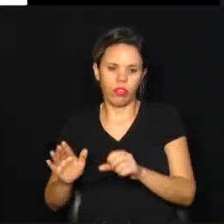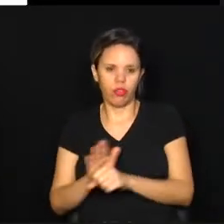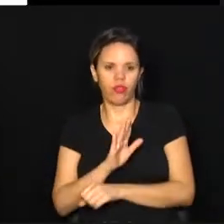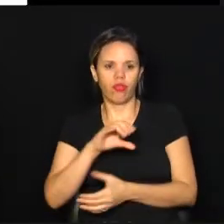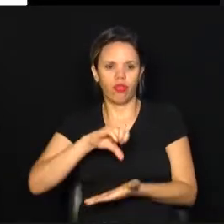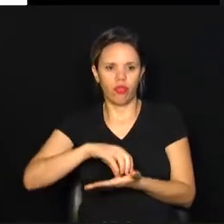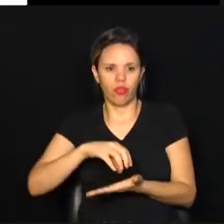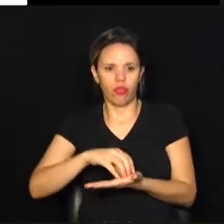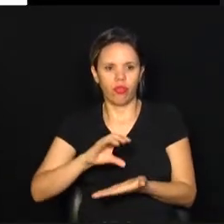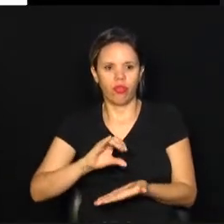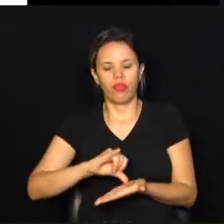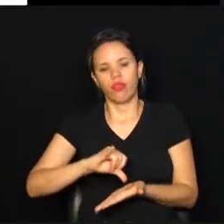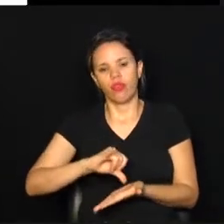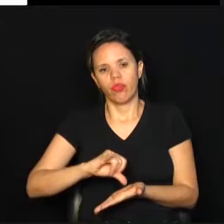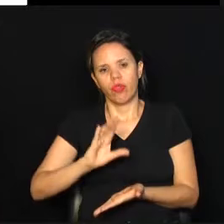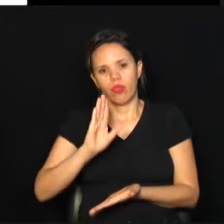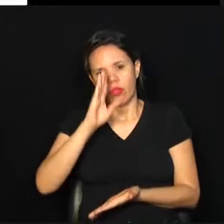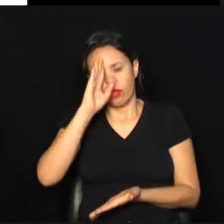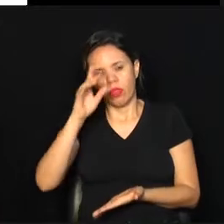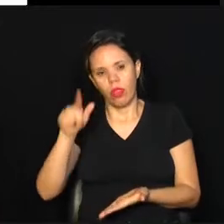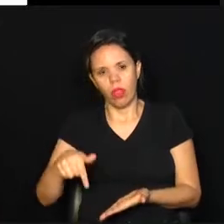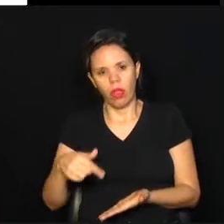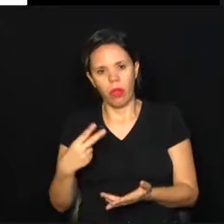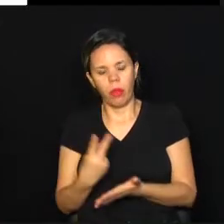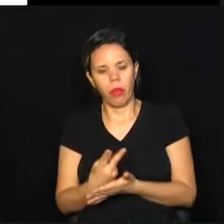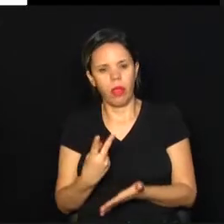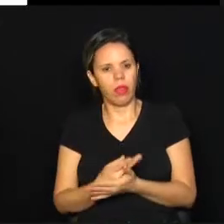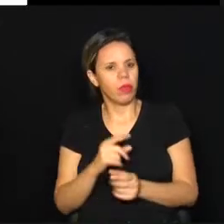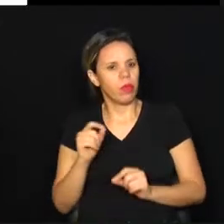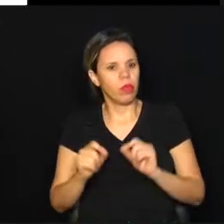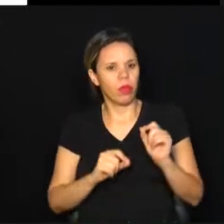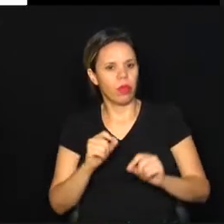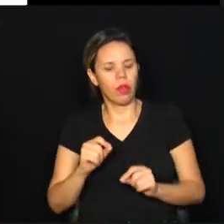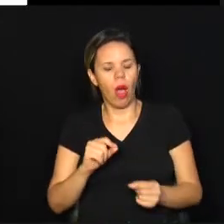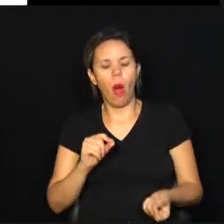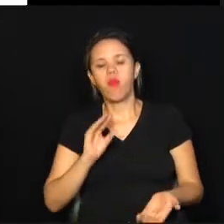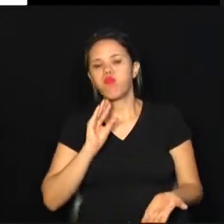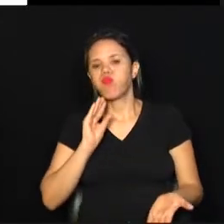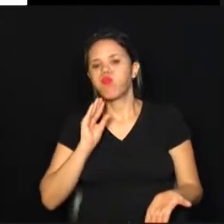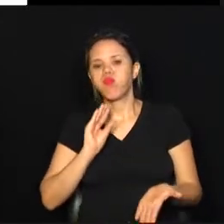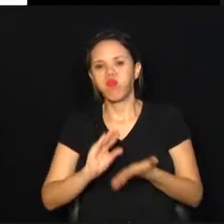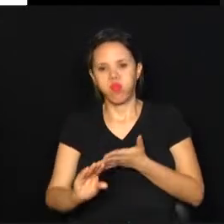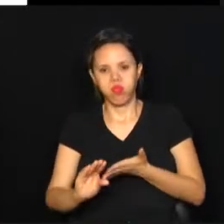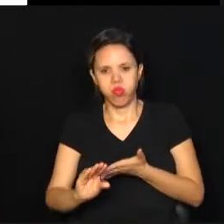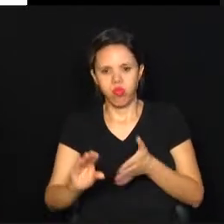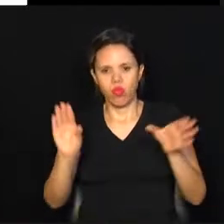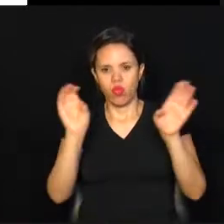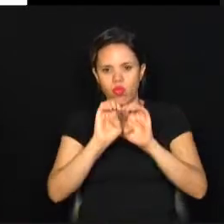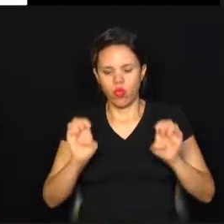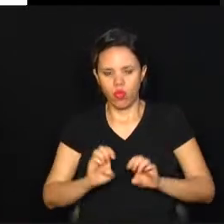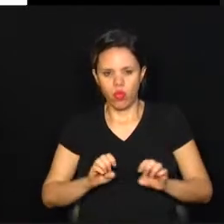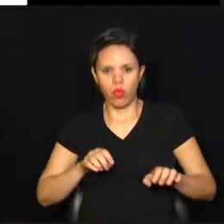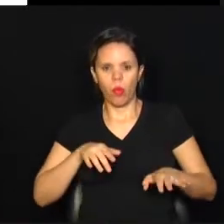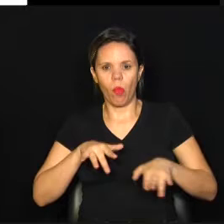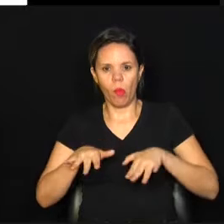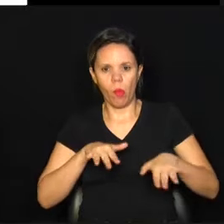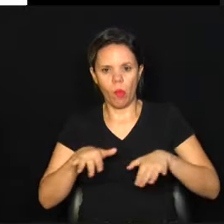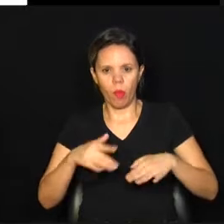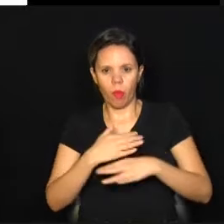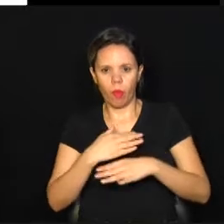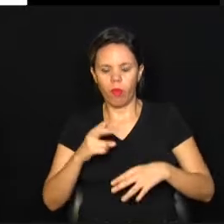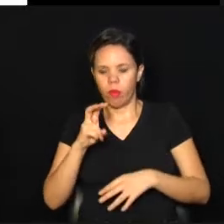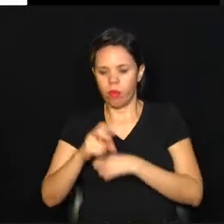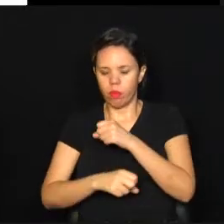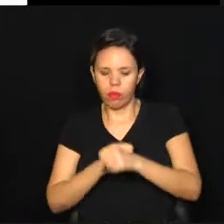centralidade. Mesmo que o investimento nessa estrutura de mobilidade venha a acontecer daqui a 5